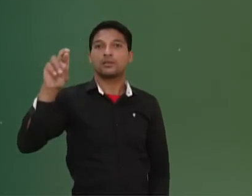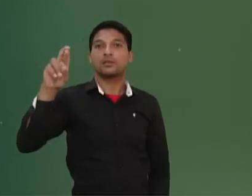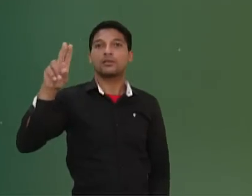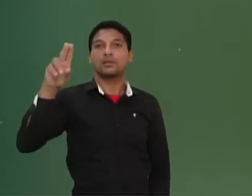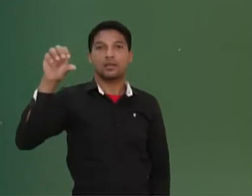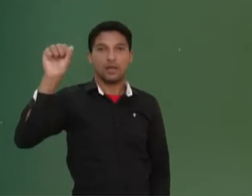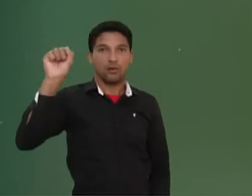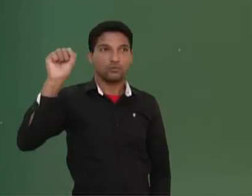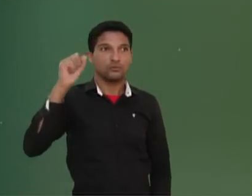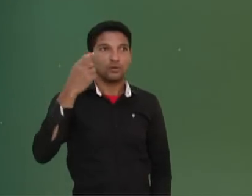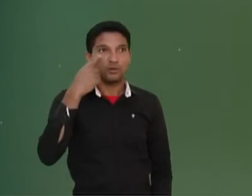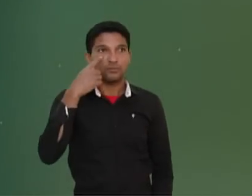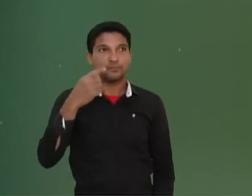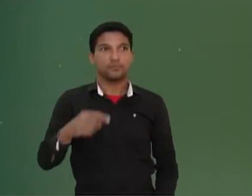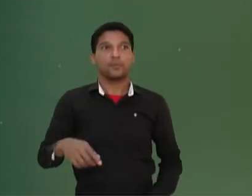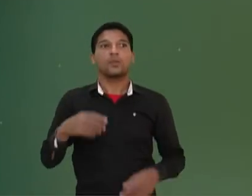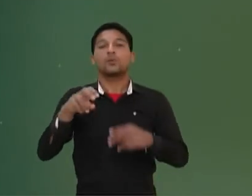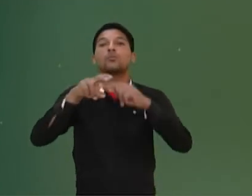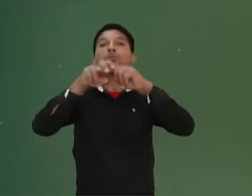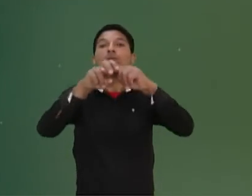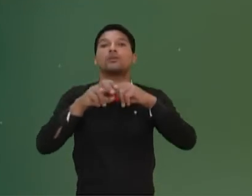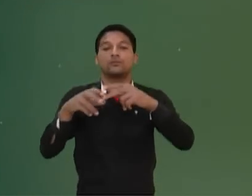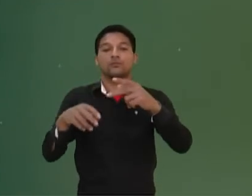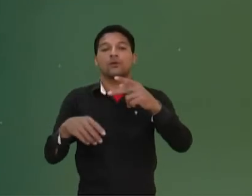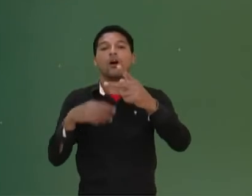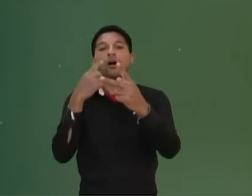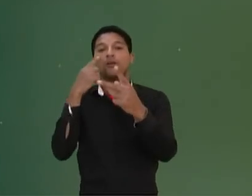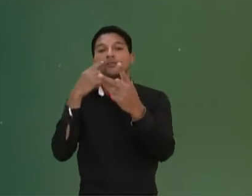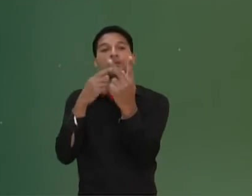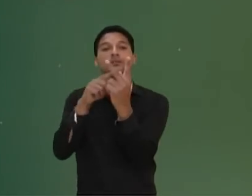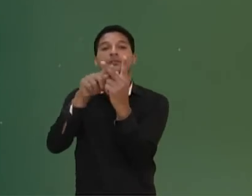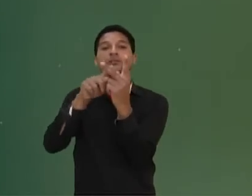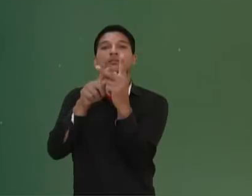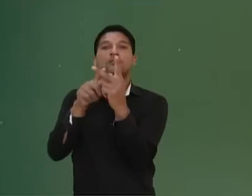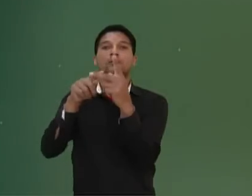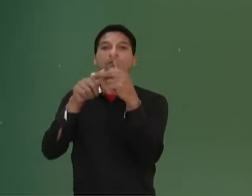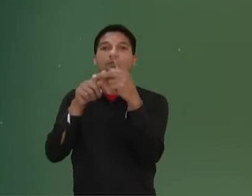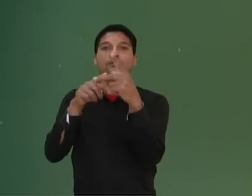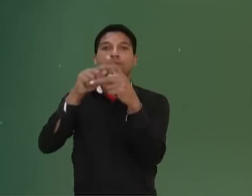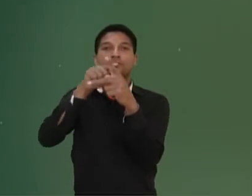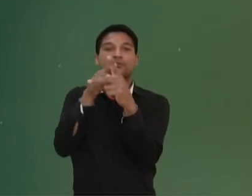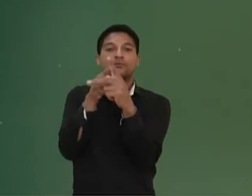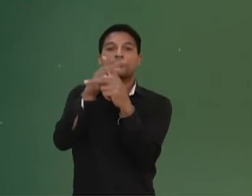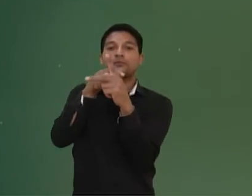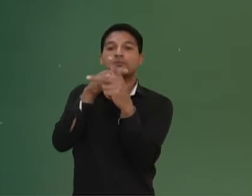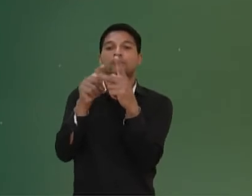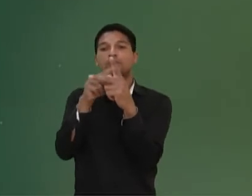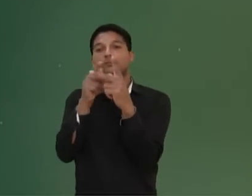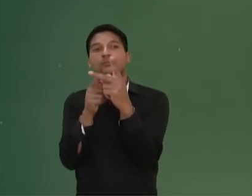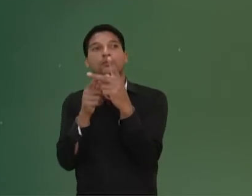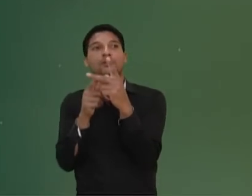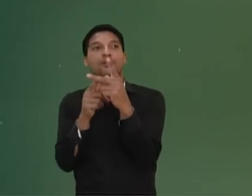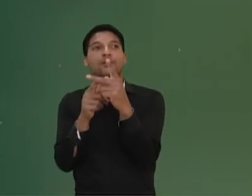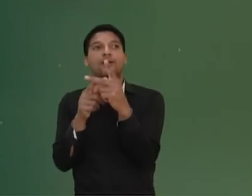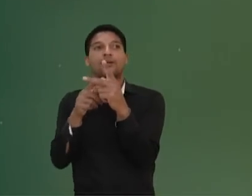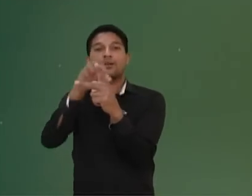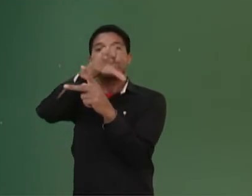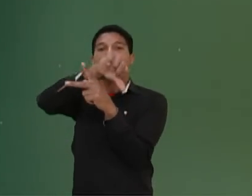aqui vale x. 2x é igual a 180. Conclusão, o x vai ser igual